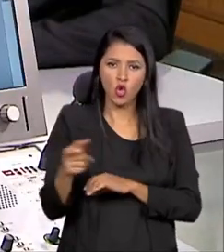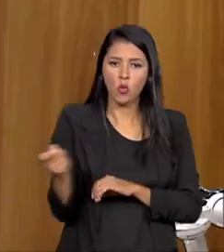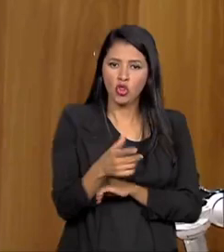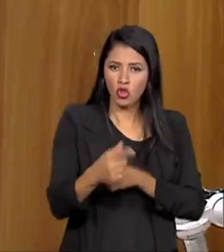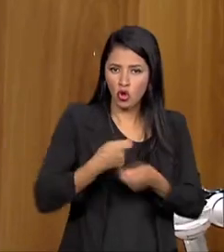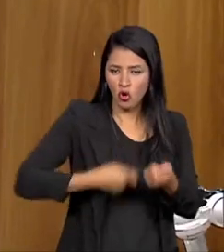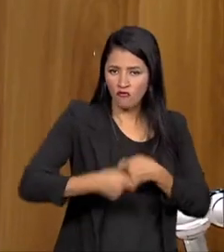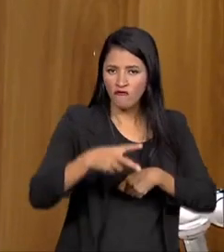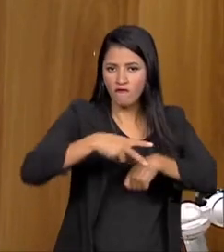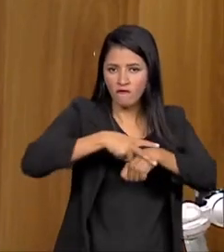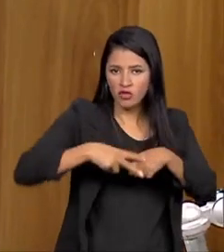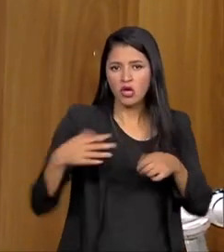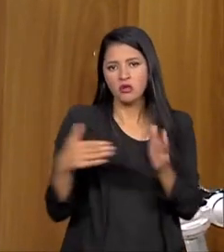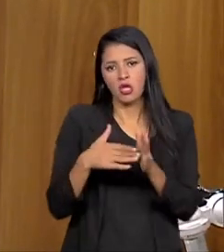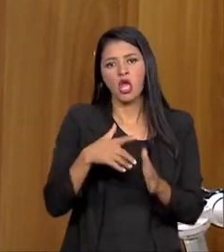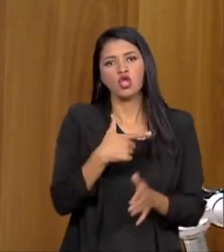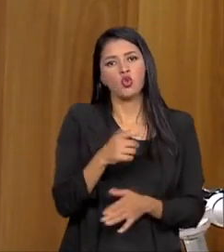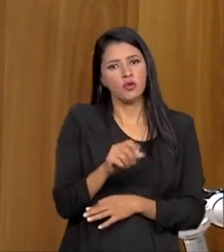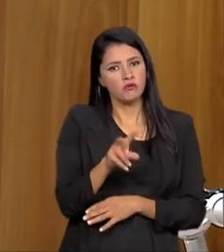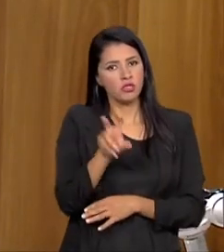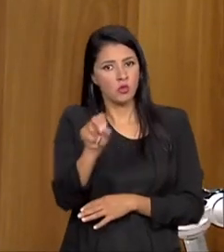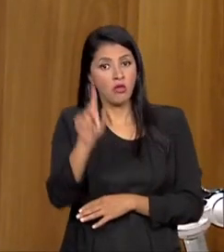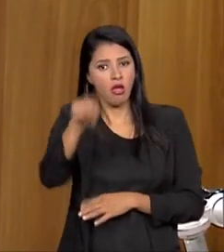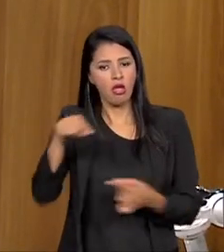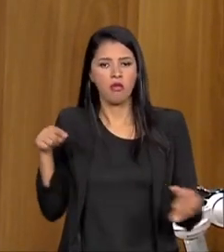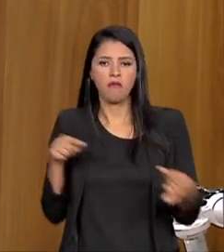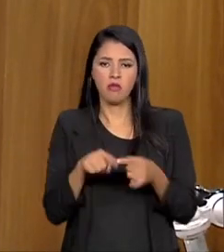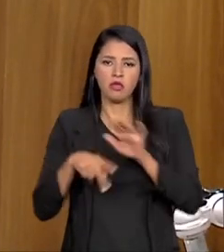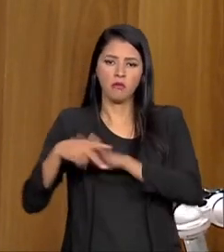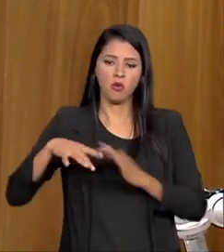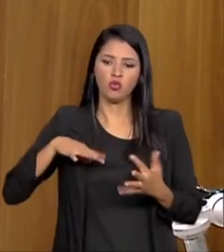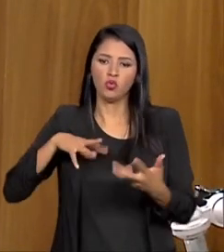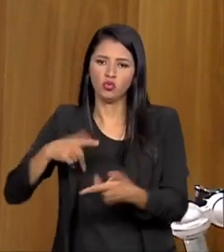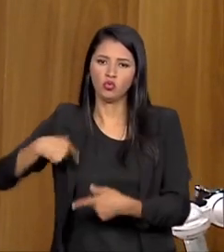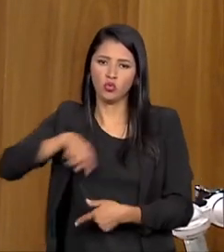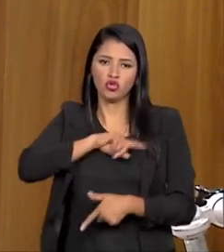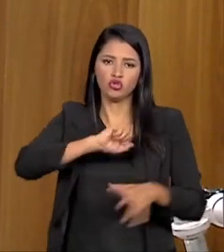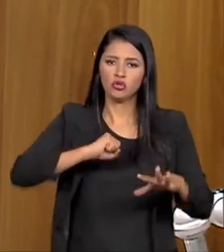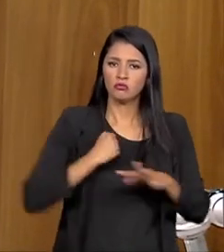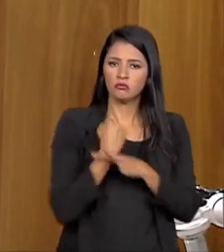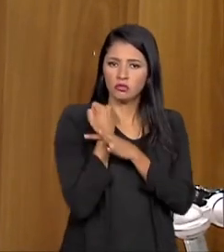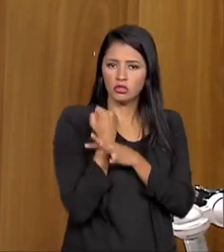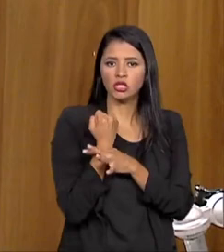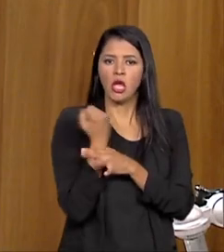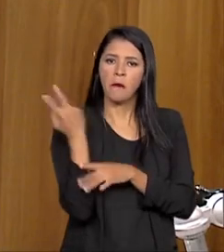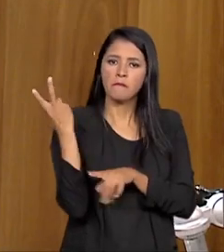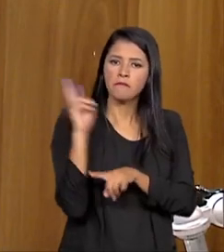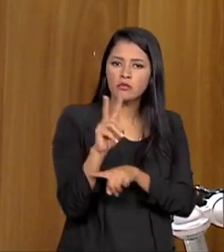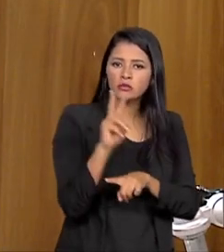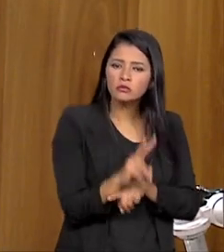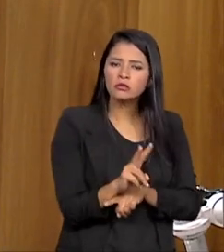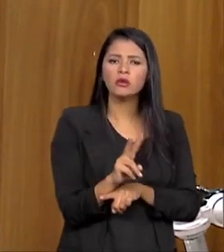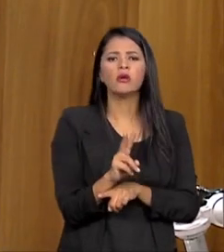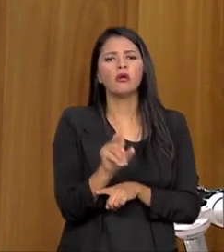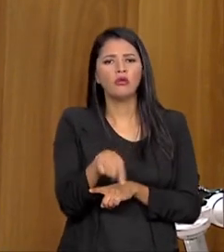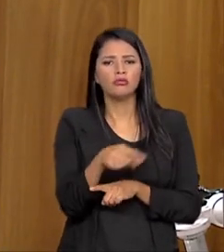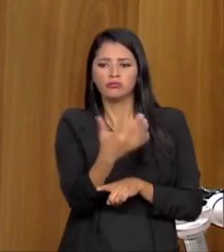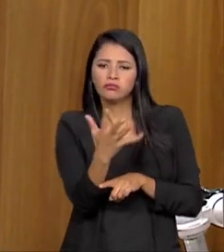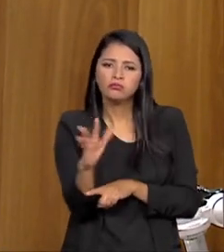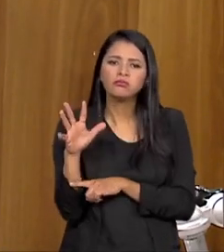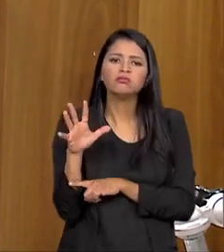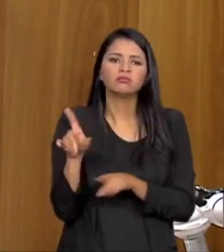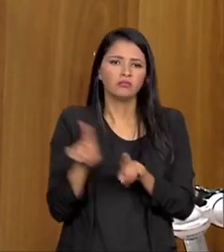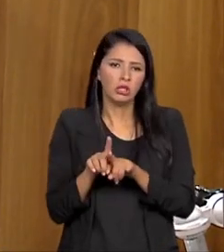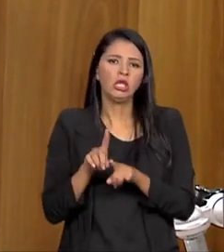em emissões até 2050 que é uma das metas do mundo para gente garantir aí a proteção e do meio ambiente